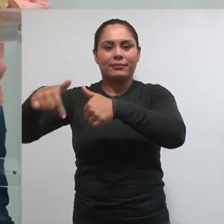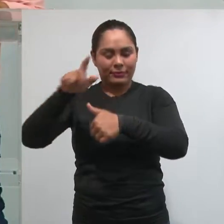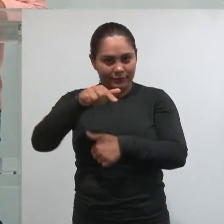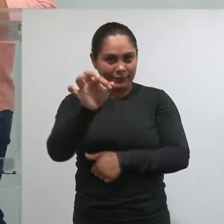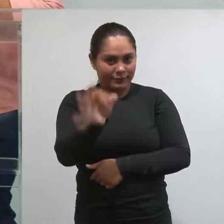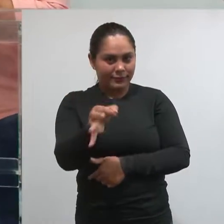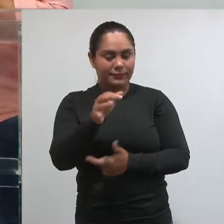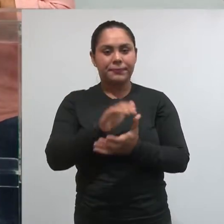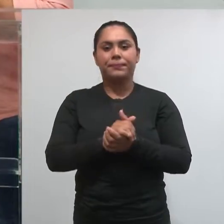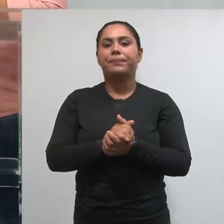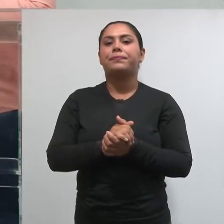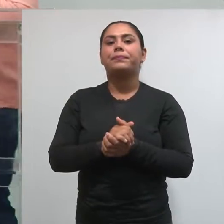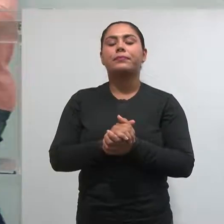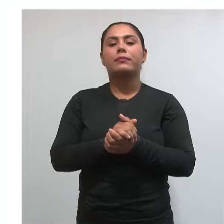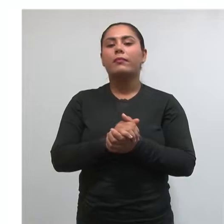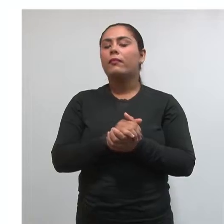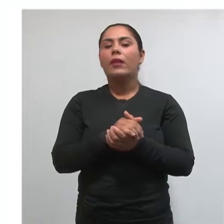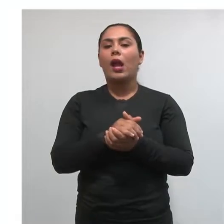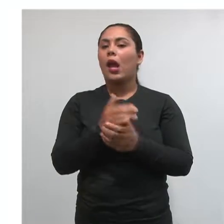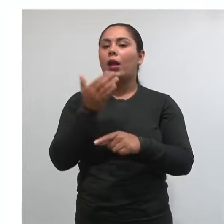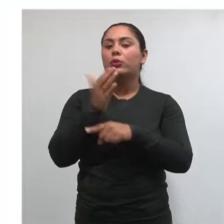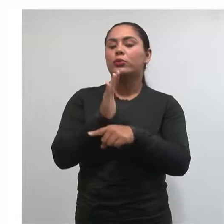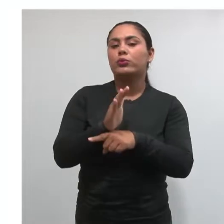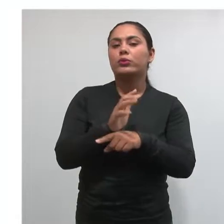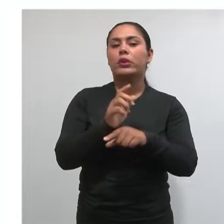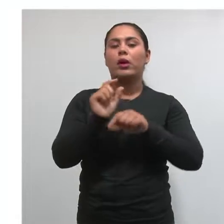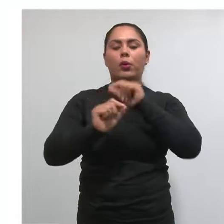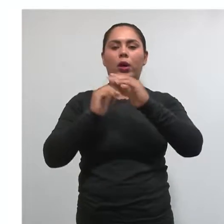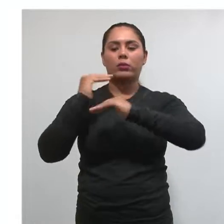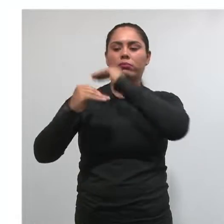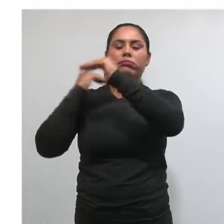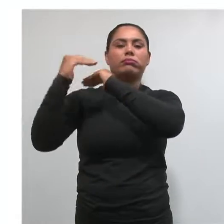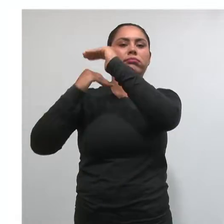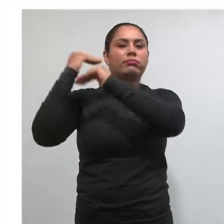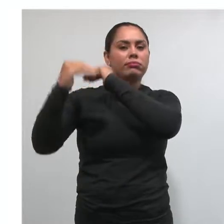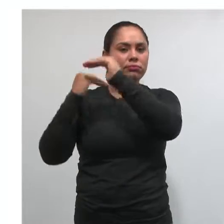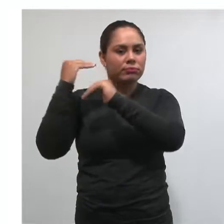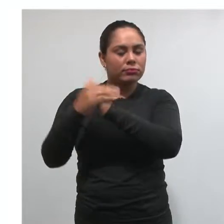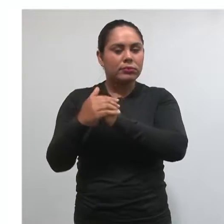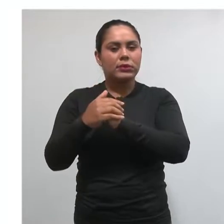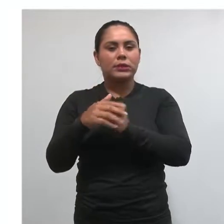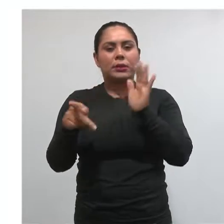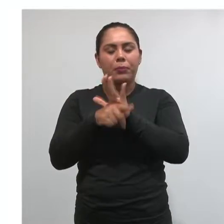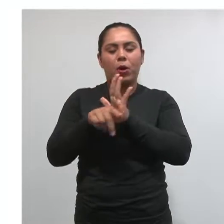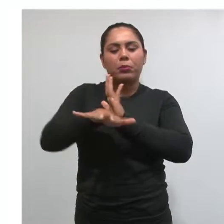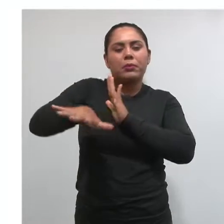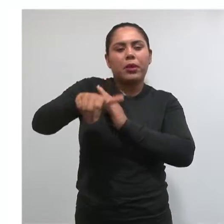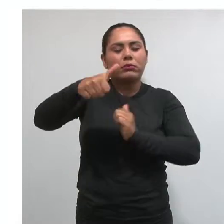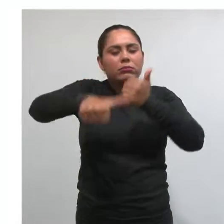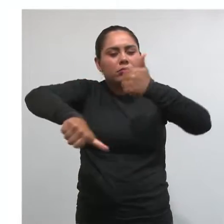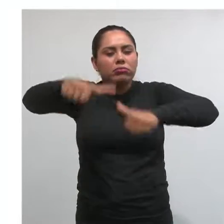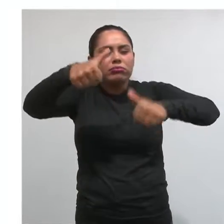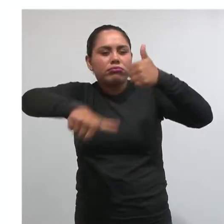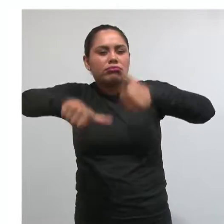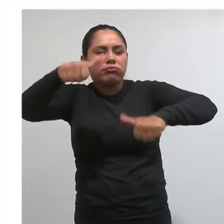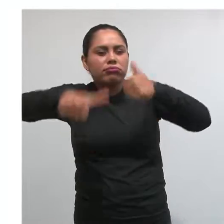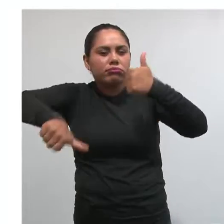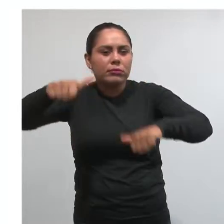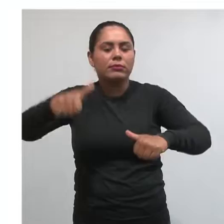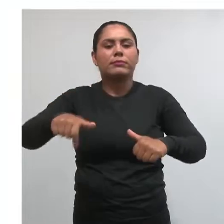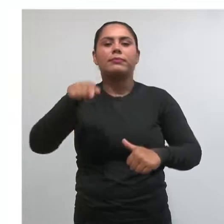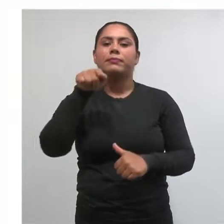certo? Isso contribuiu para o desenvolvimento do campo de análise de políticas públicas. Então,